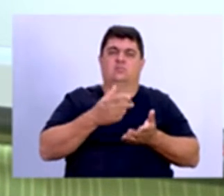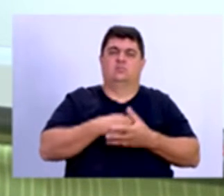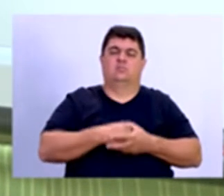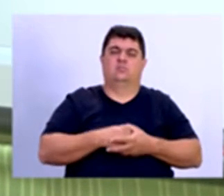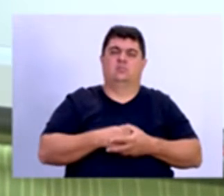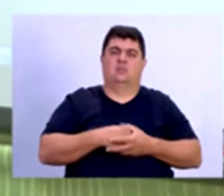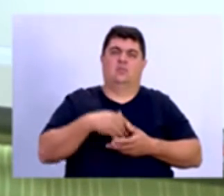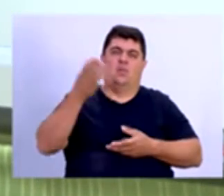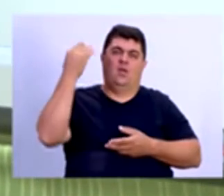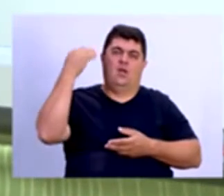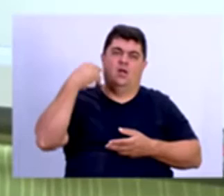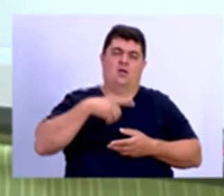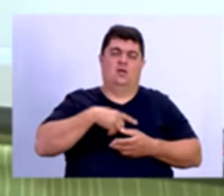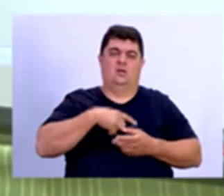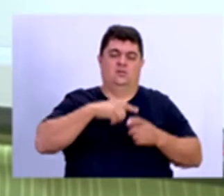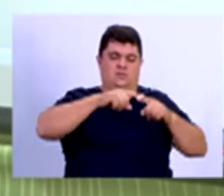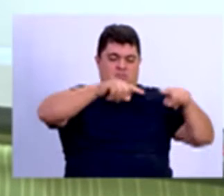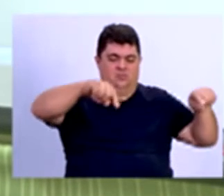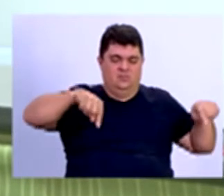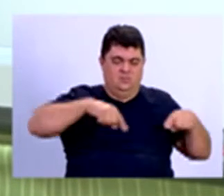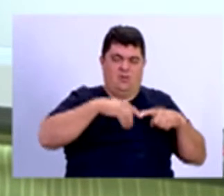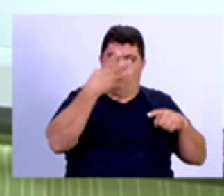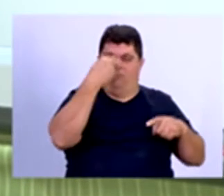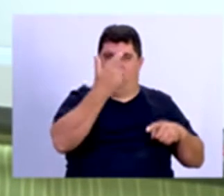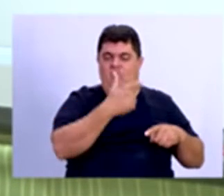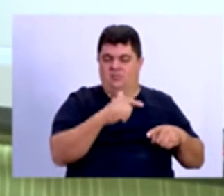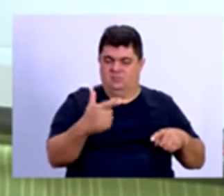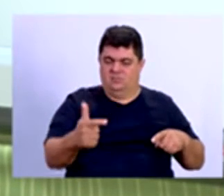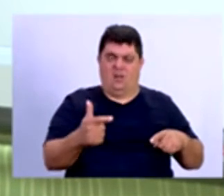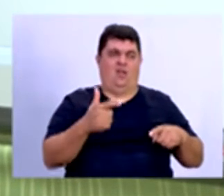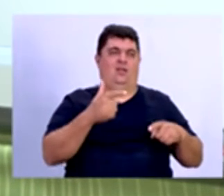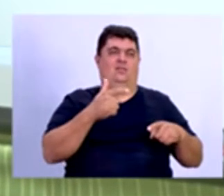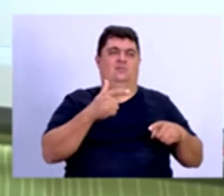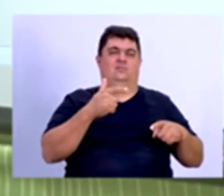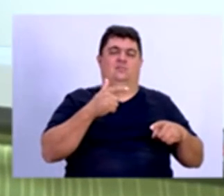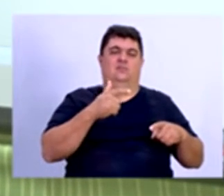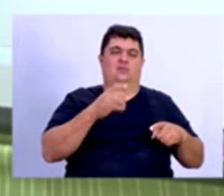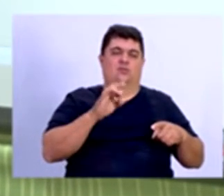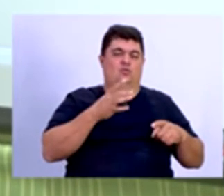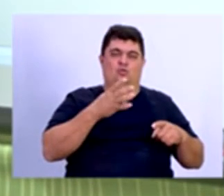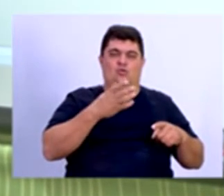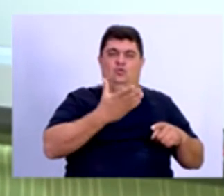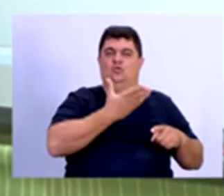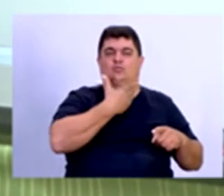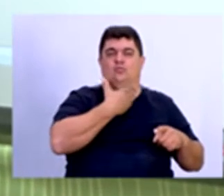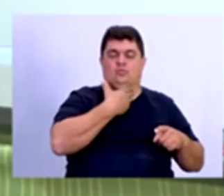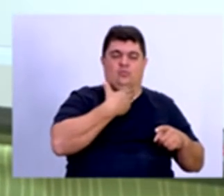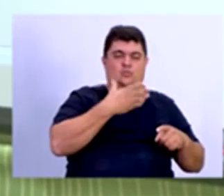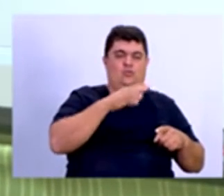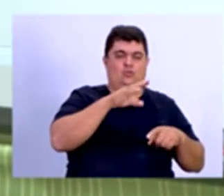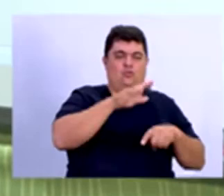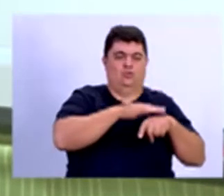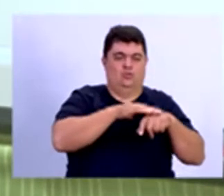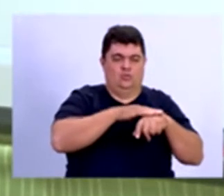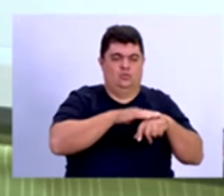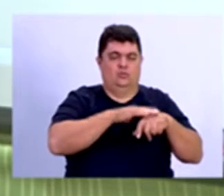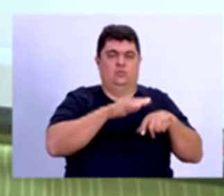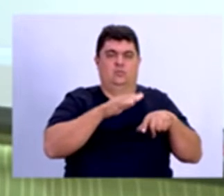antes entrava numa sala você não tinha foto você não tinha nenhuma nenhuma interação com quem você conversava